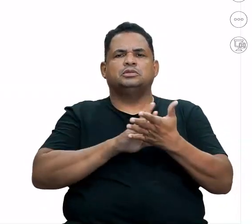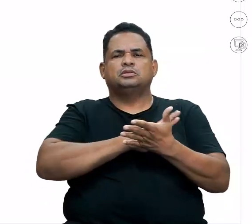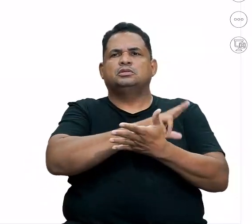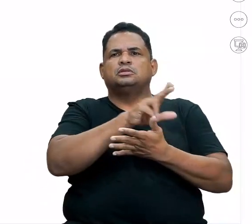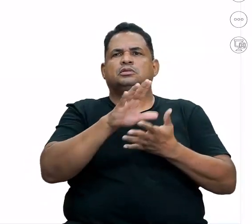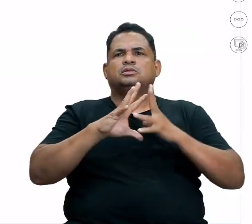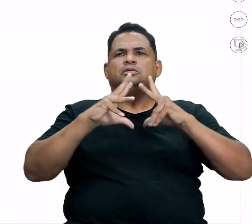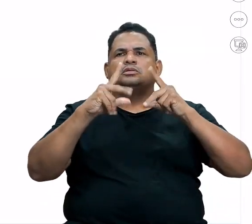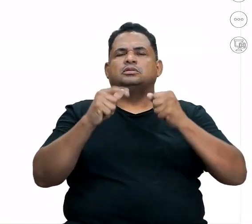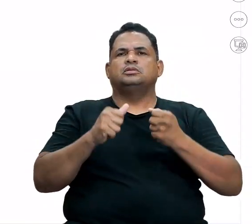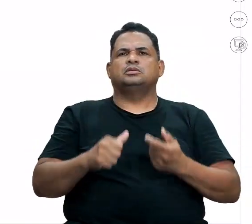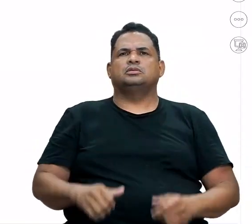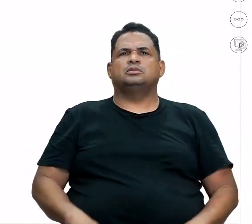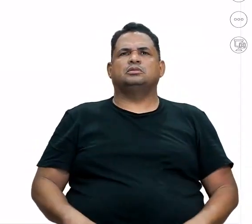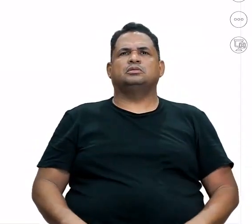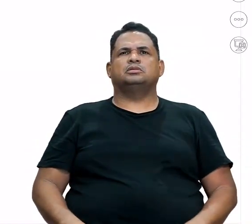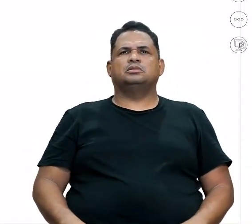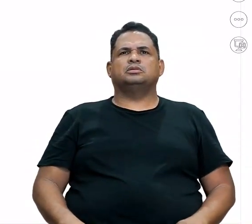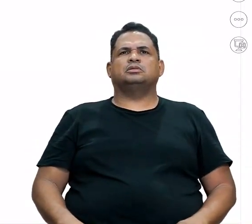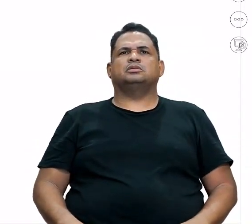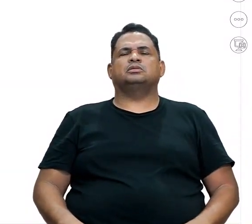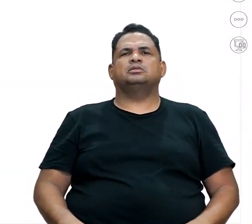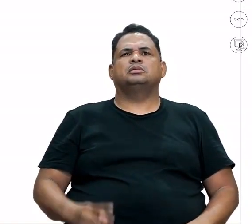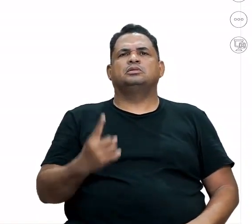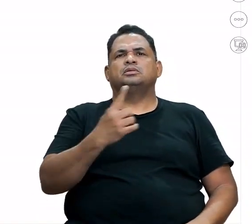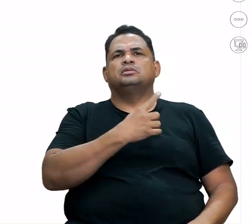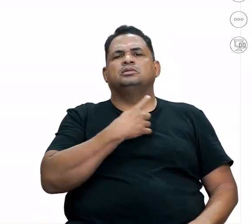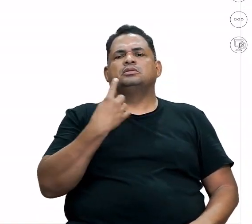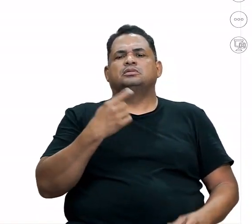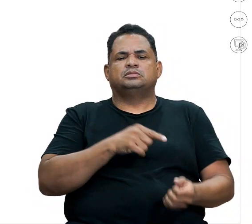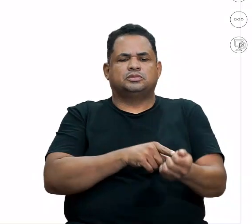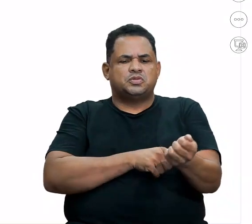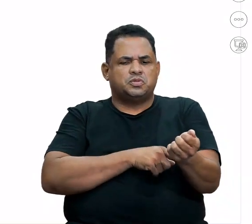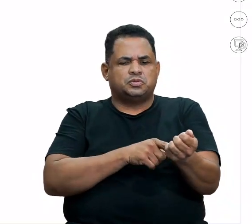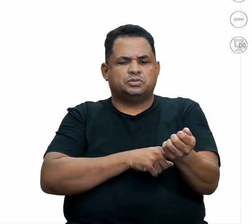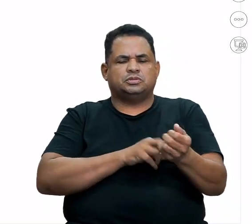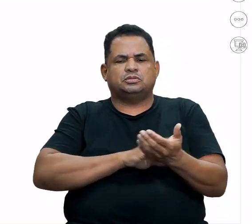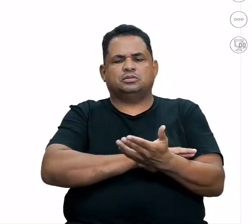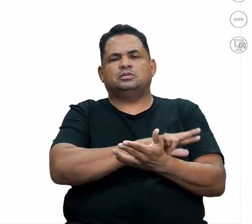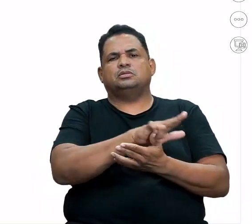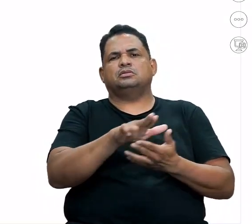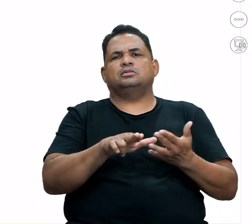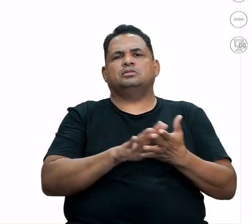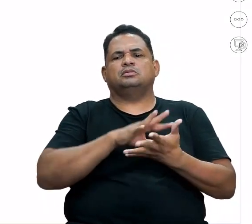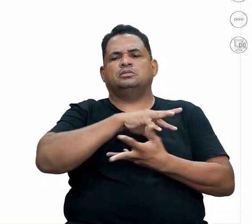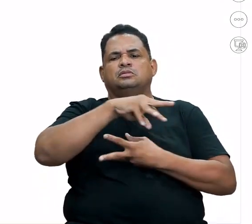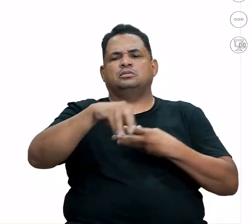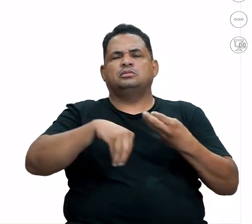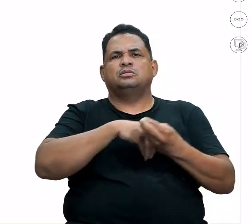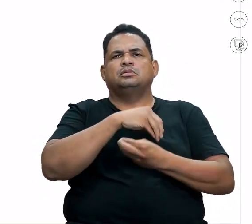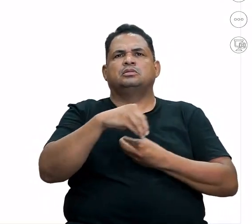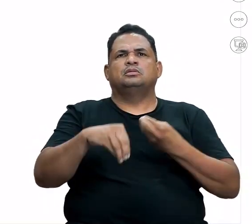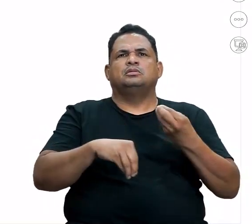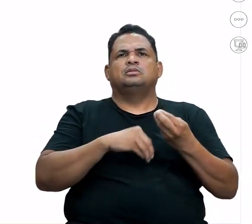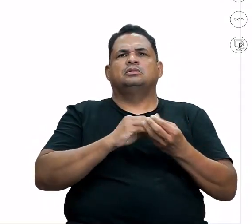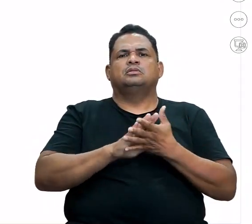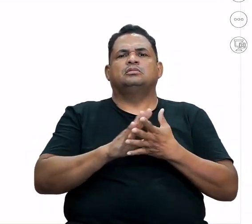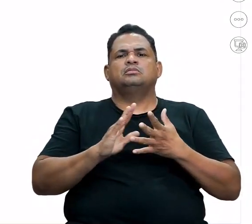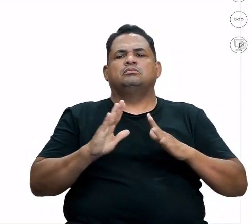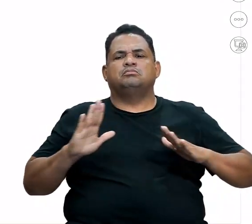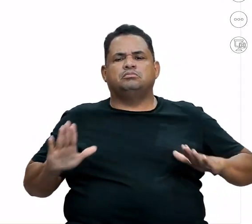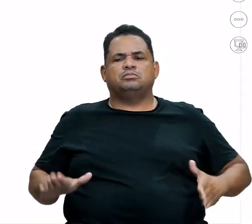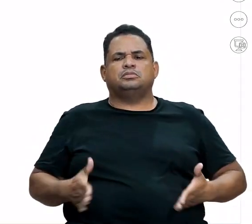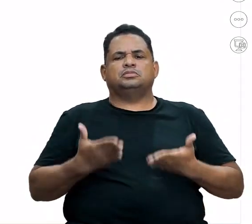isso está correndo no nosso sangue, né? Essa diversidade, essa mistura fomentada pelo processo